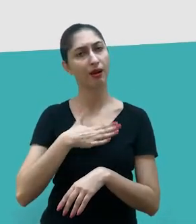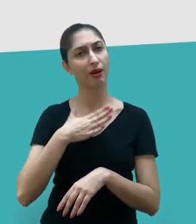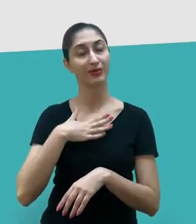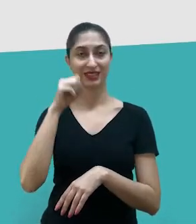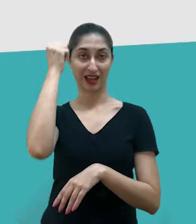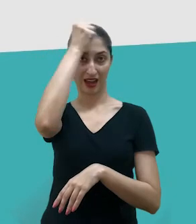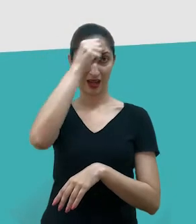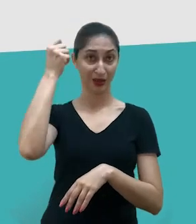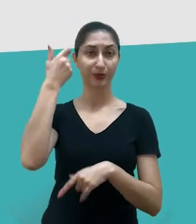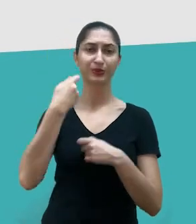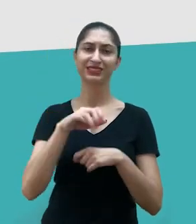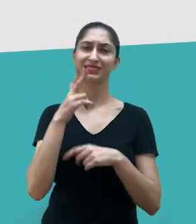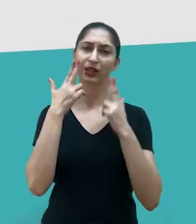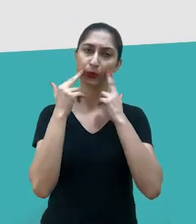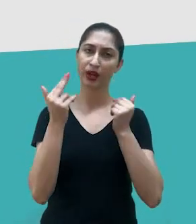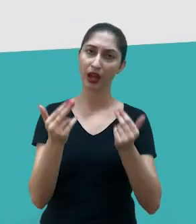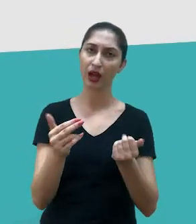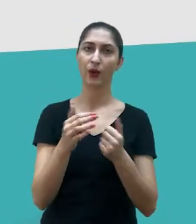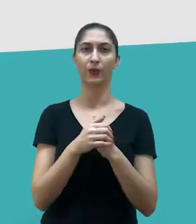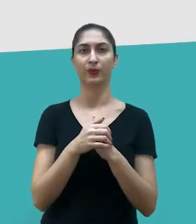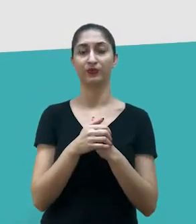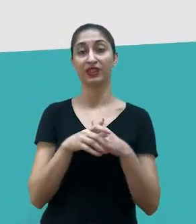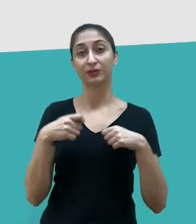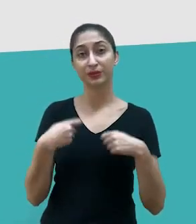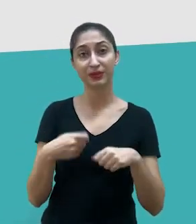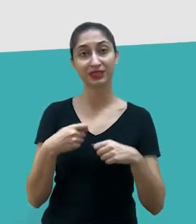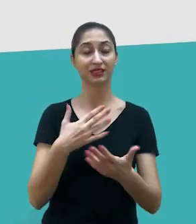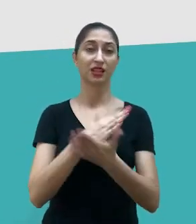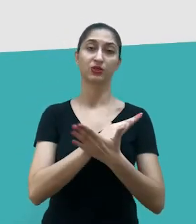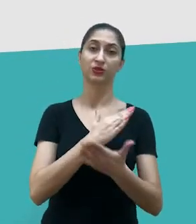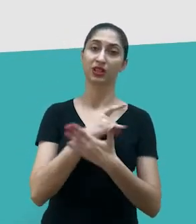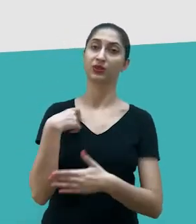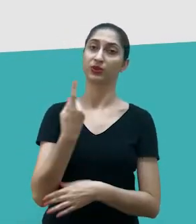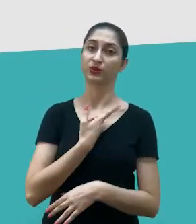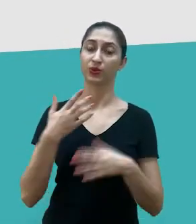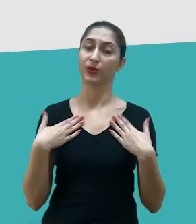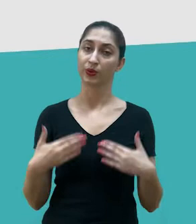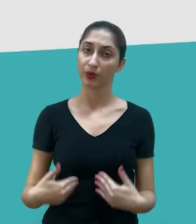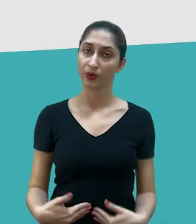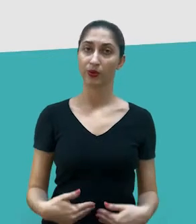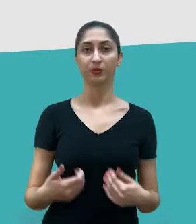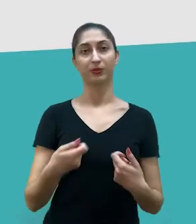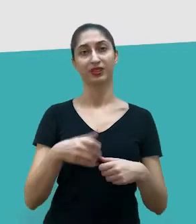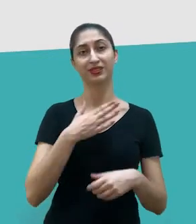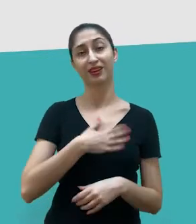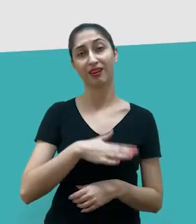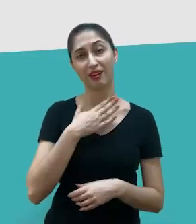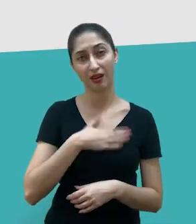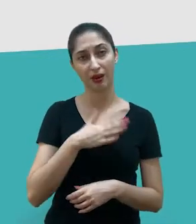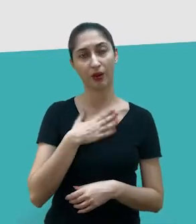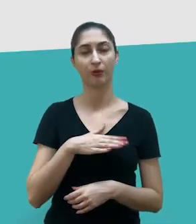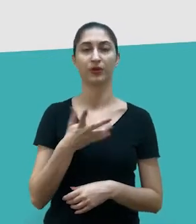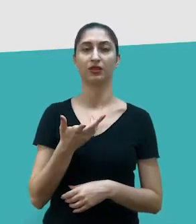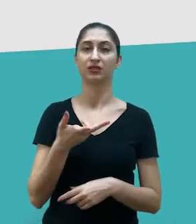precisa ser ingredientes naturais, ingredientes que façam bem o nosso corpo, preparados com calma, não